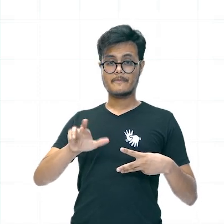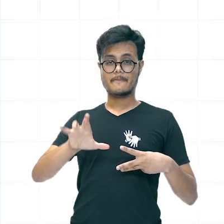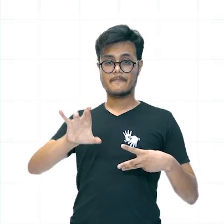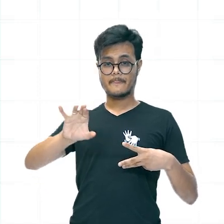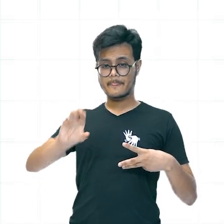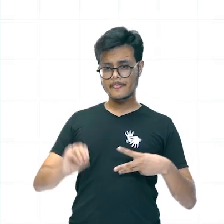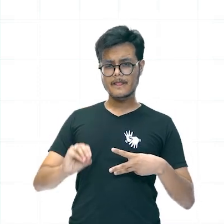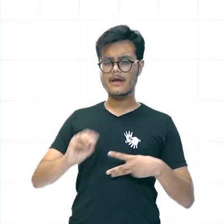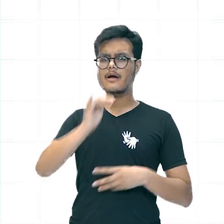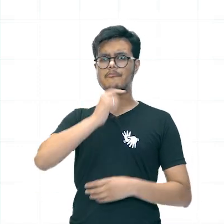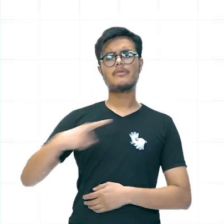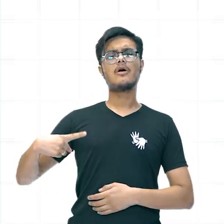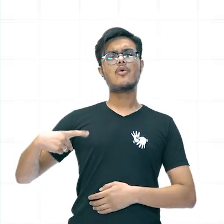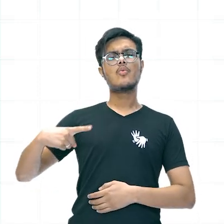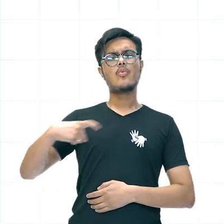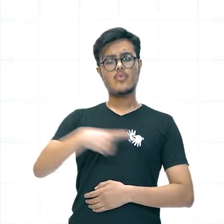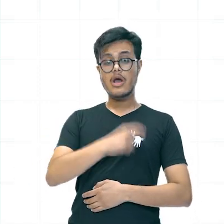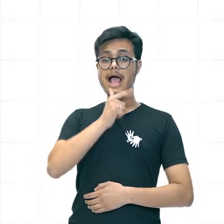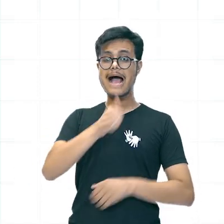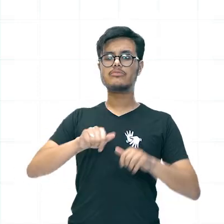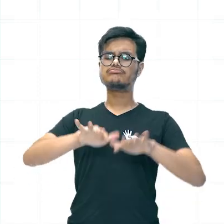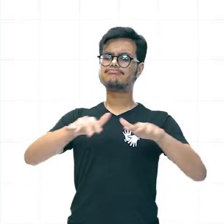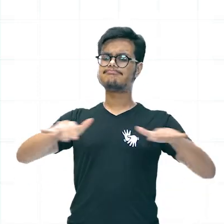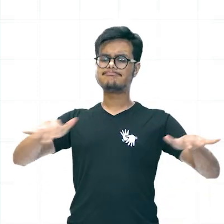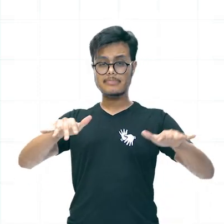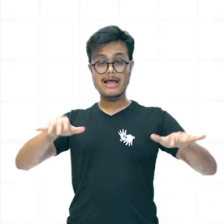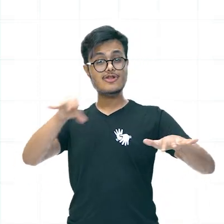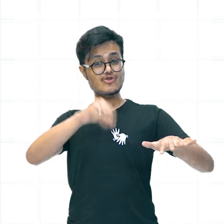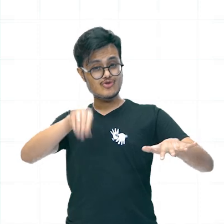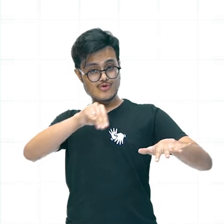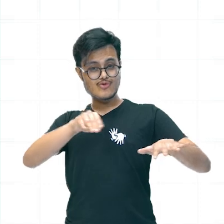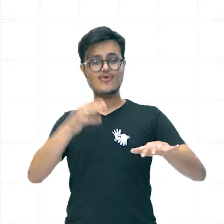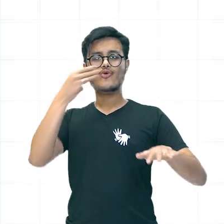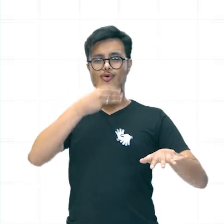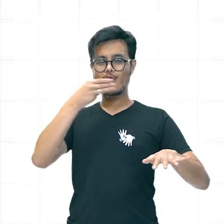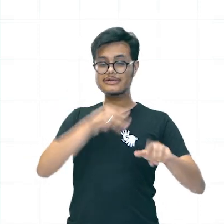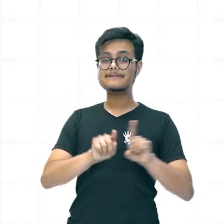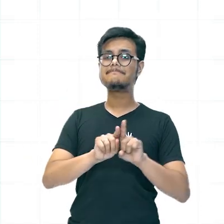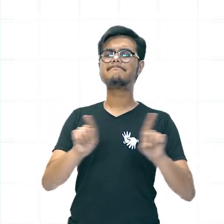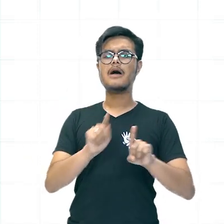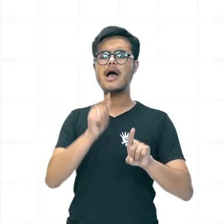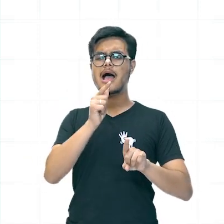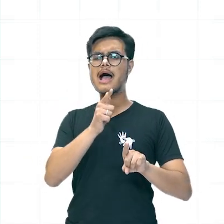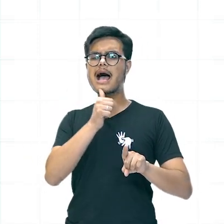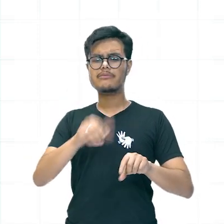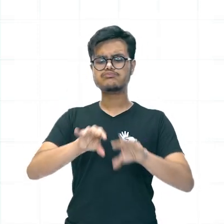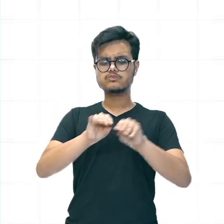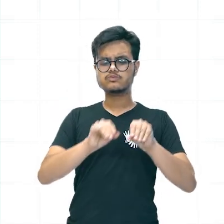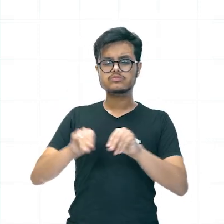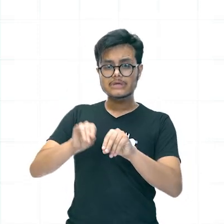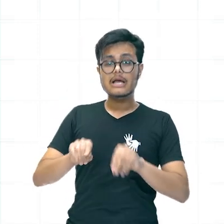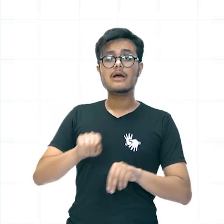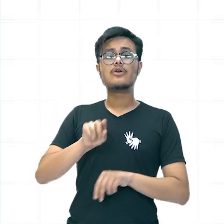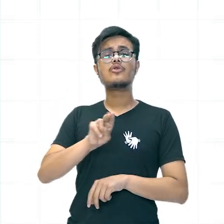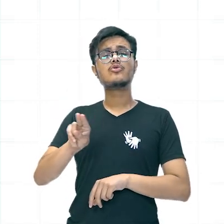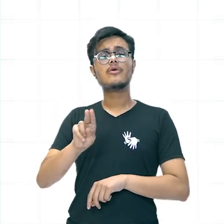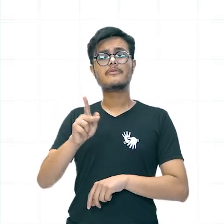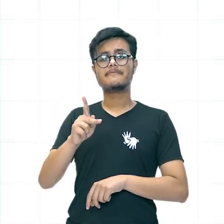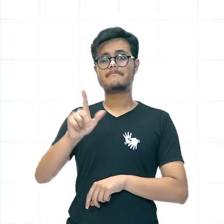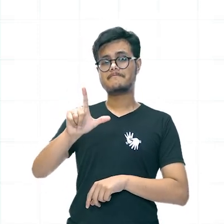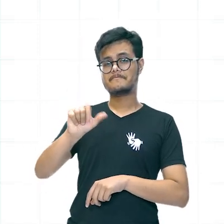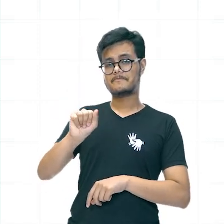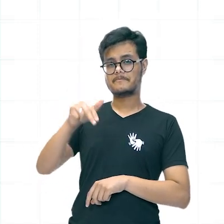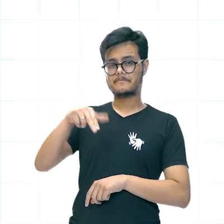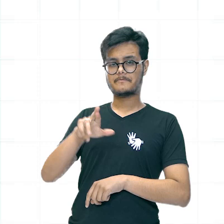que existem representantes marinhos e de água doce e até de solo úmido. E o mais conhecido desse grupo é a planária, que é um pequeno